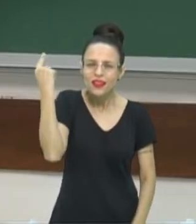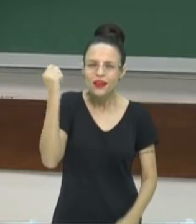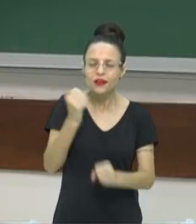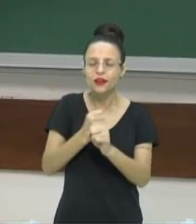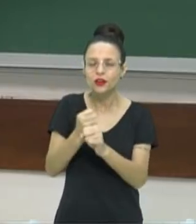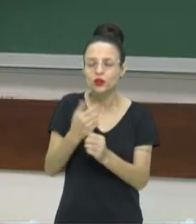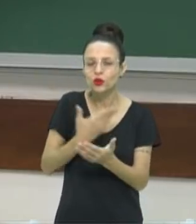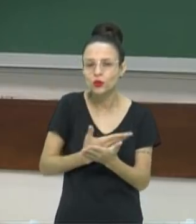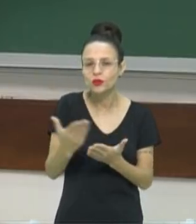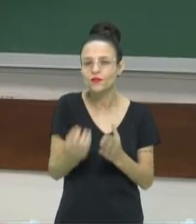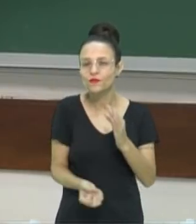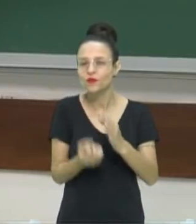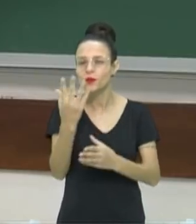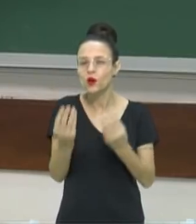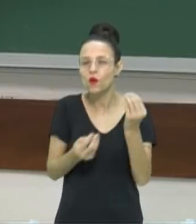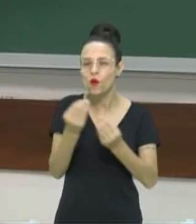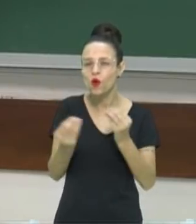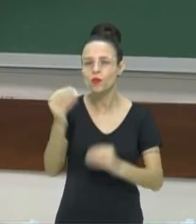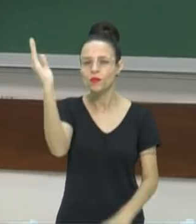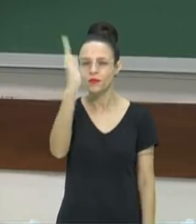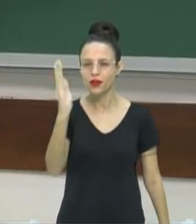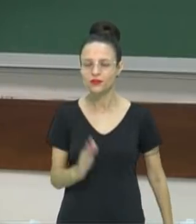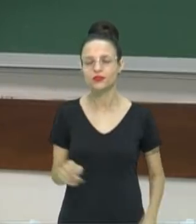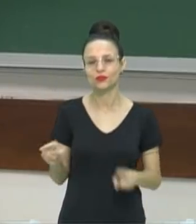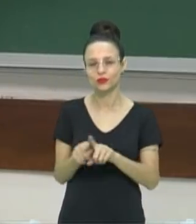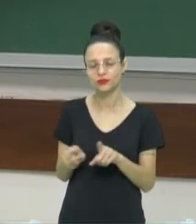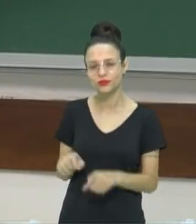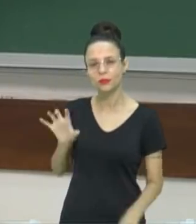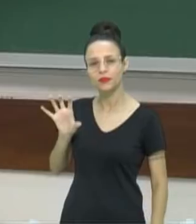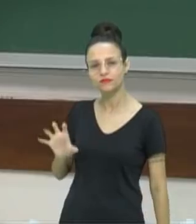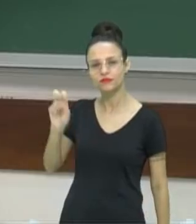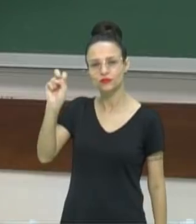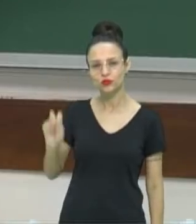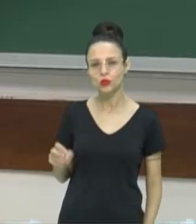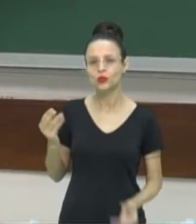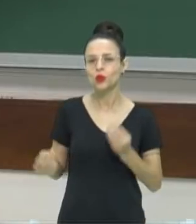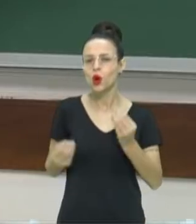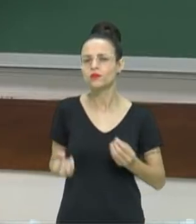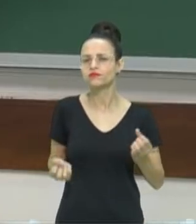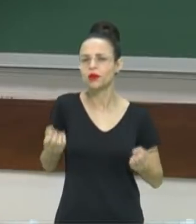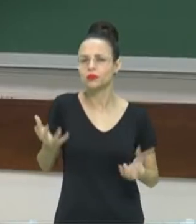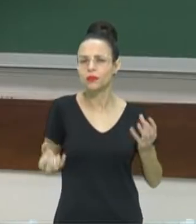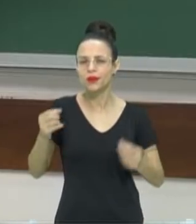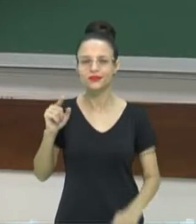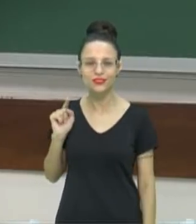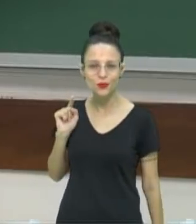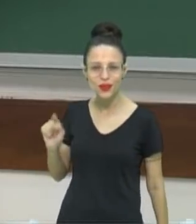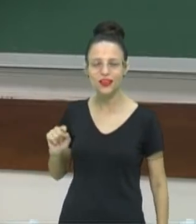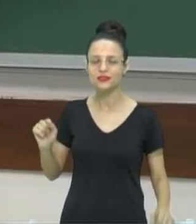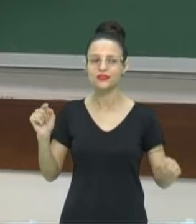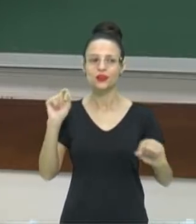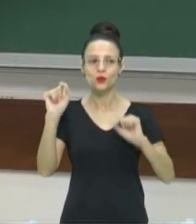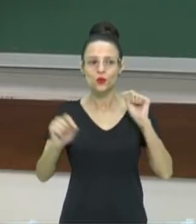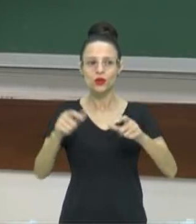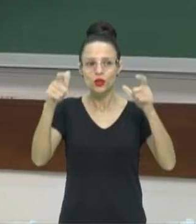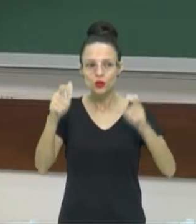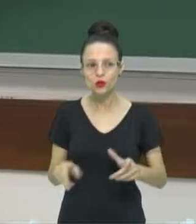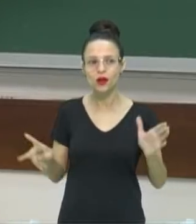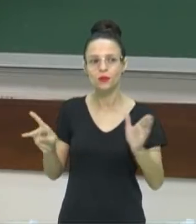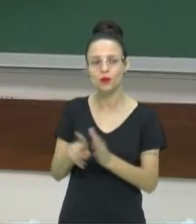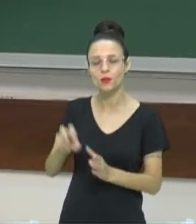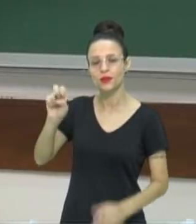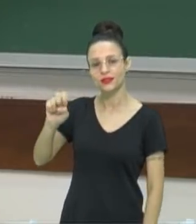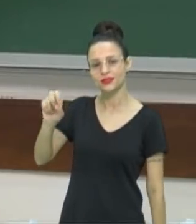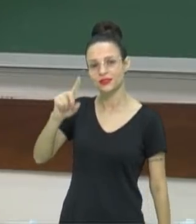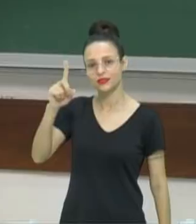a formação do Brasil, depois sobre a formação da região sul, ocupação da região sul. E estas ruínas aqui em São Miguel das